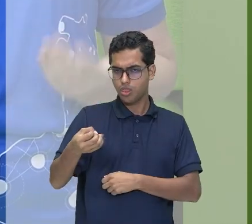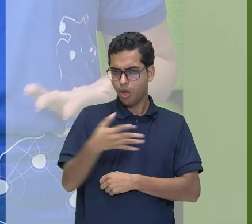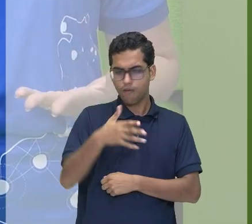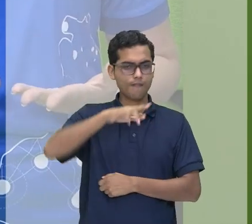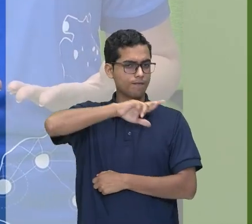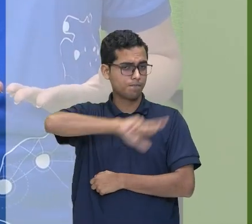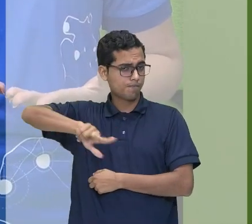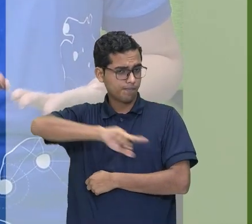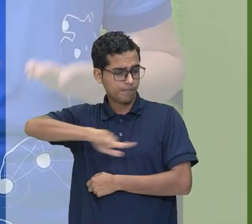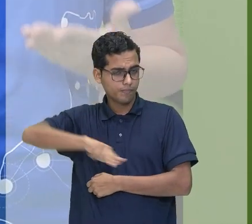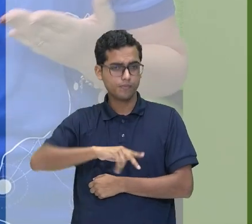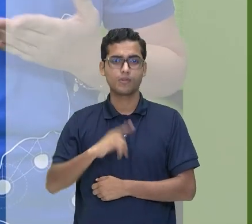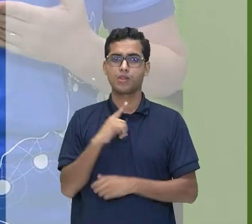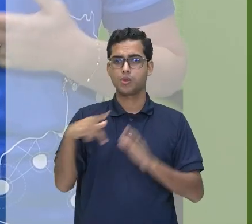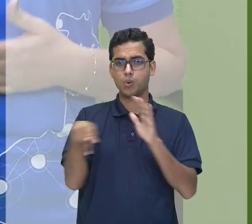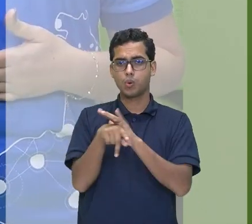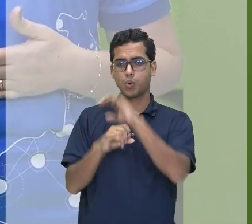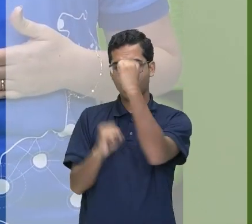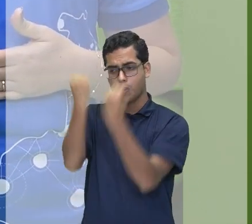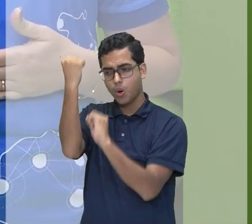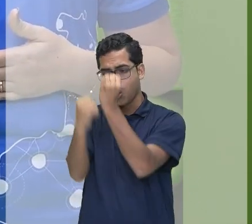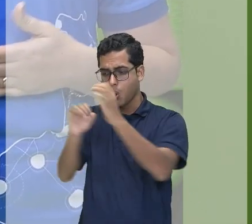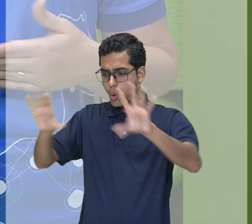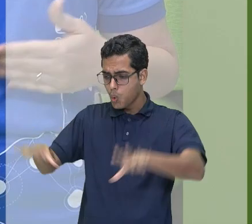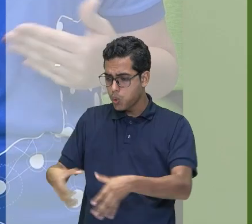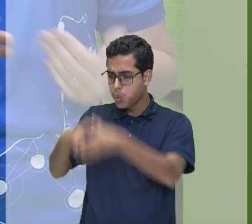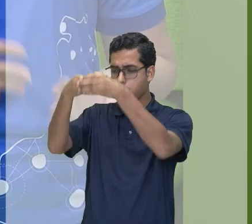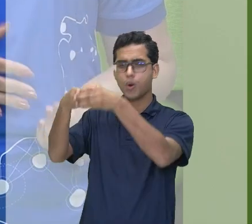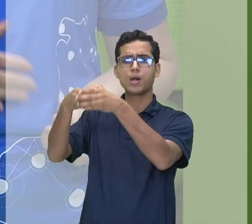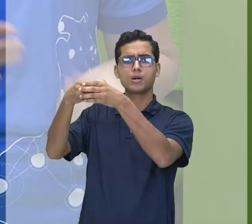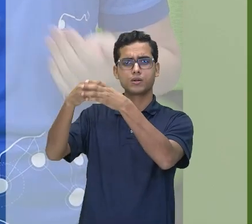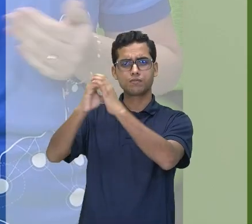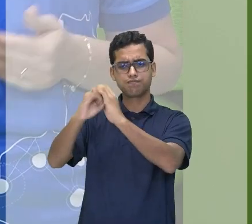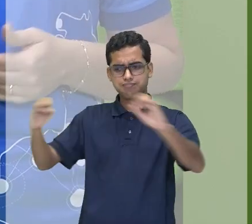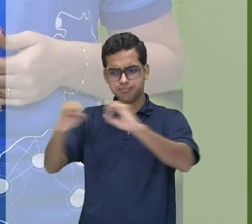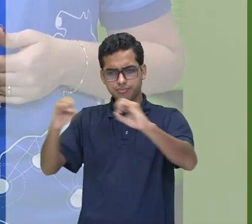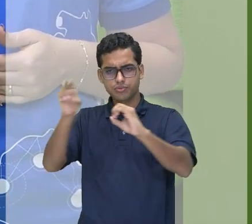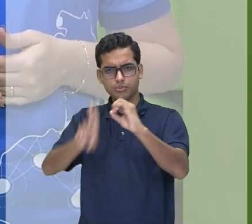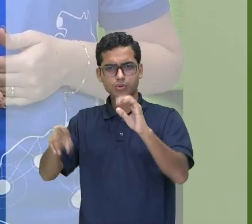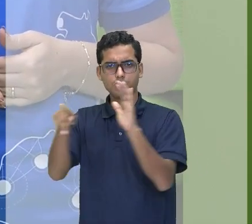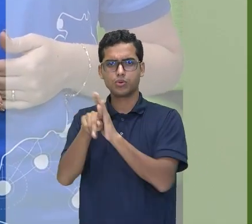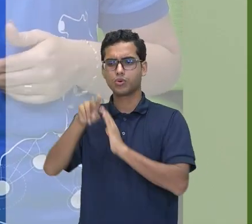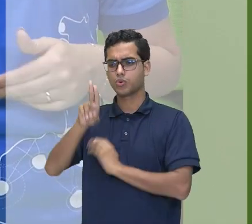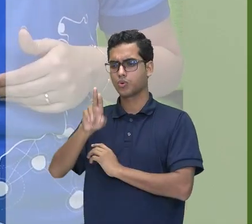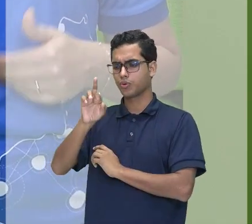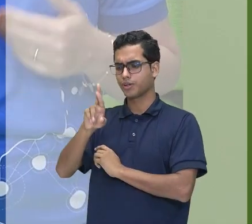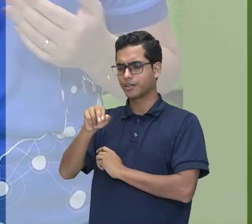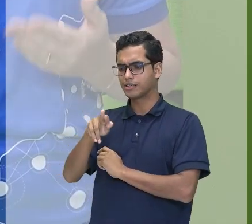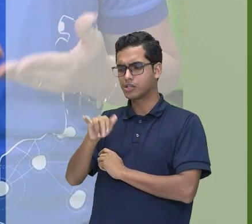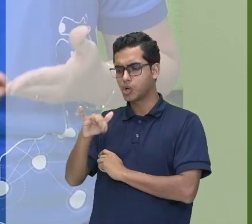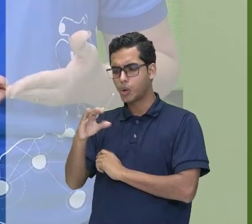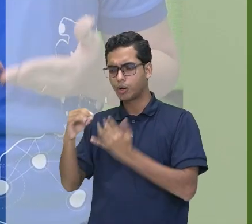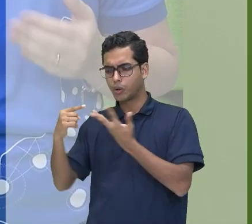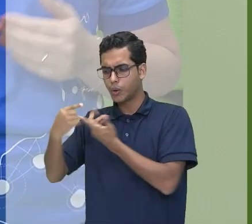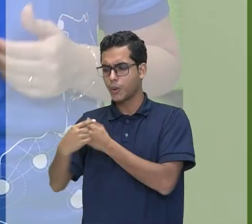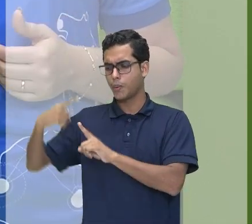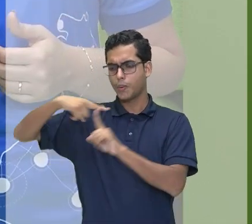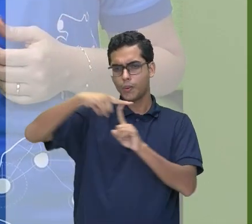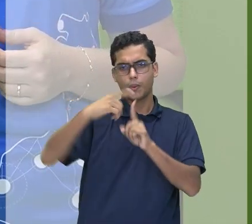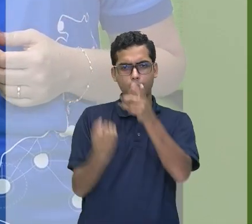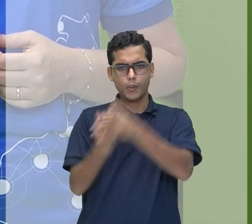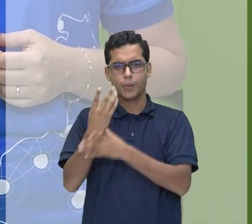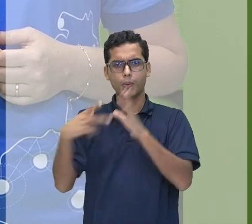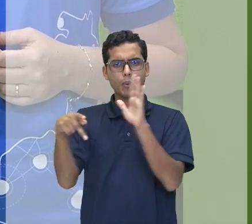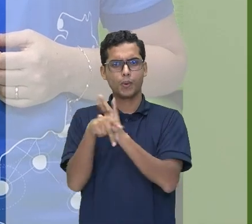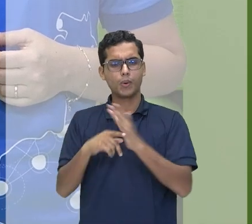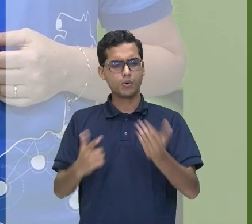usinas termonucleares e a partir de elementos como urânio e outros combustíveis para a produção de